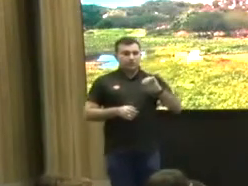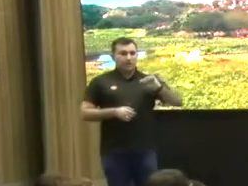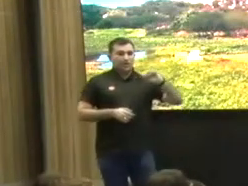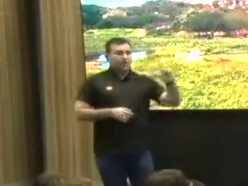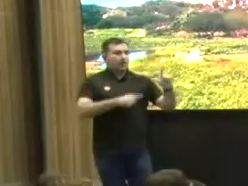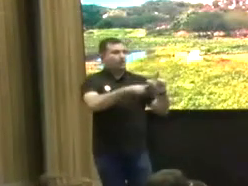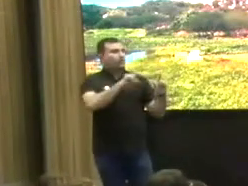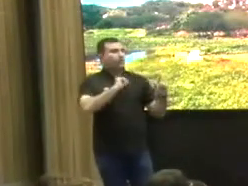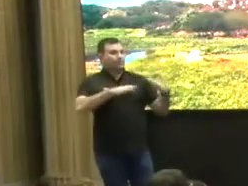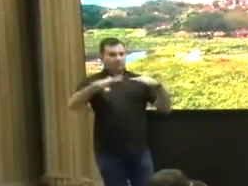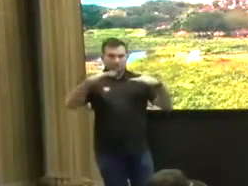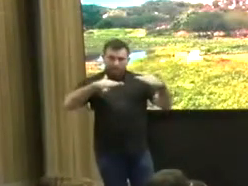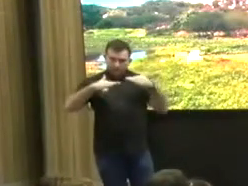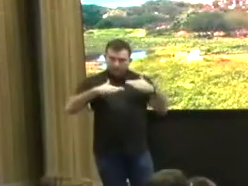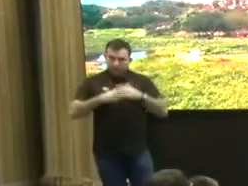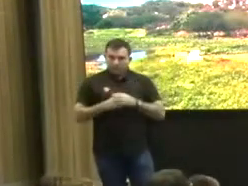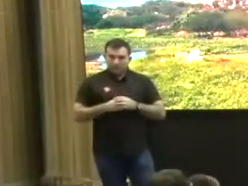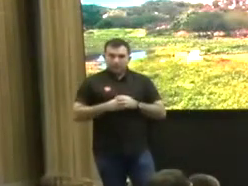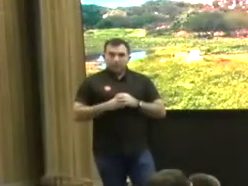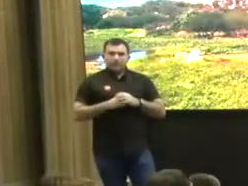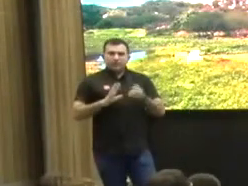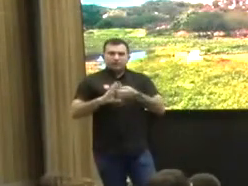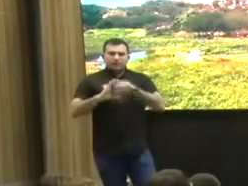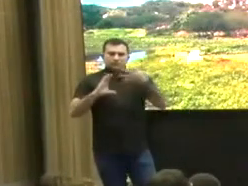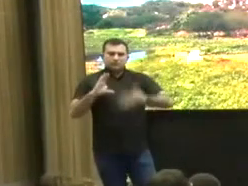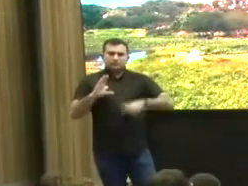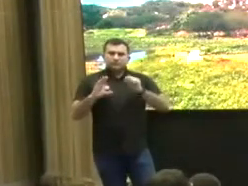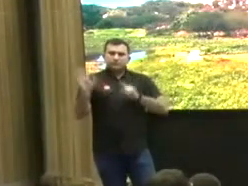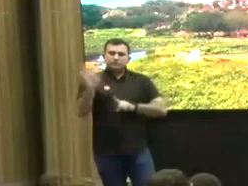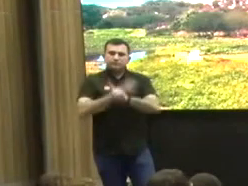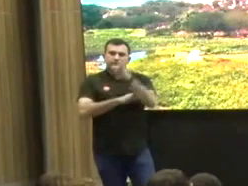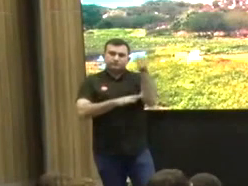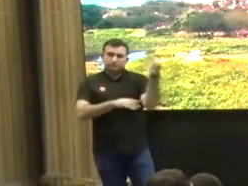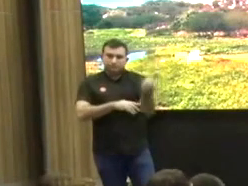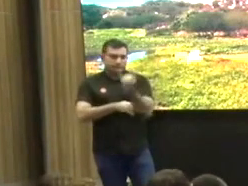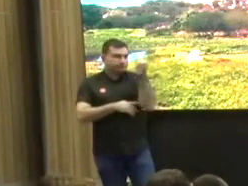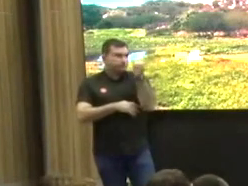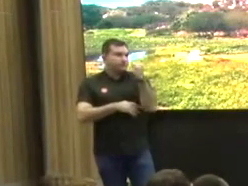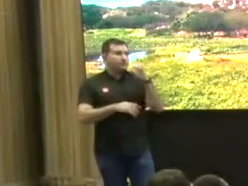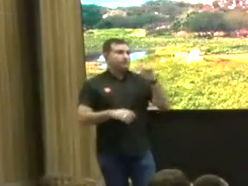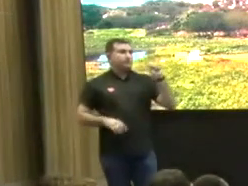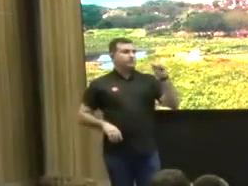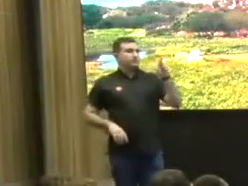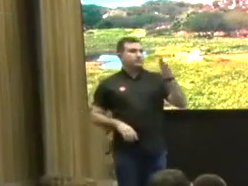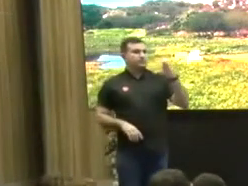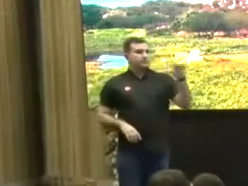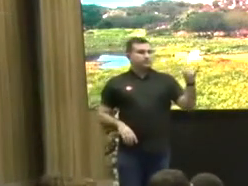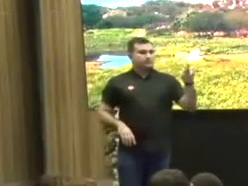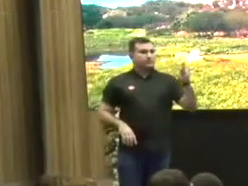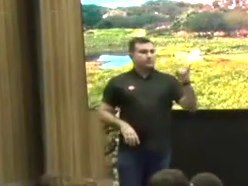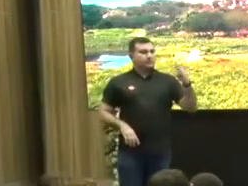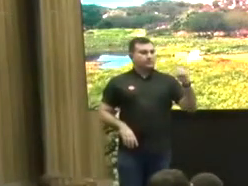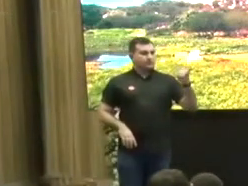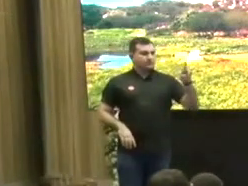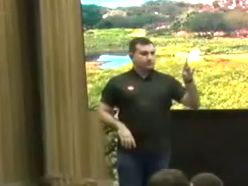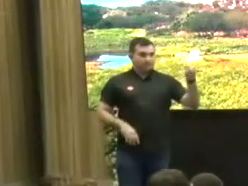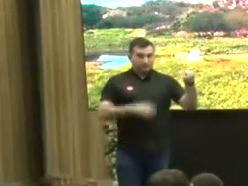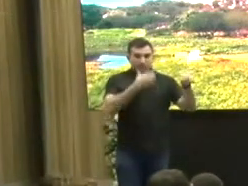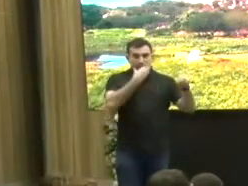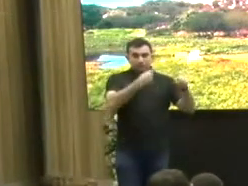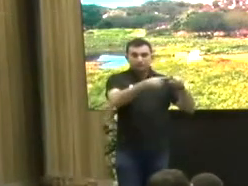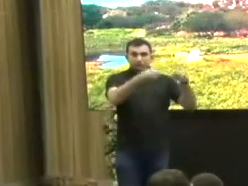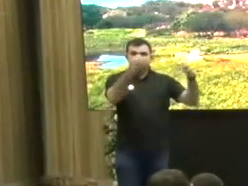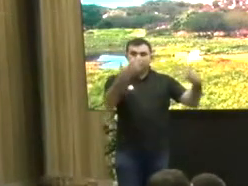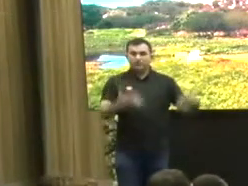decolonial, ele caracteriza-se por uma pergunta muito importante de Darcy Ribeiro. Darcy Ribeiro pergunta o seguinte: